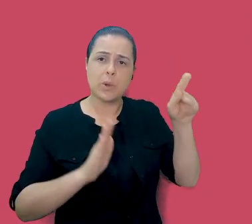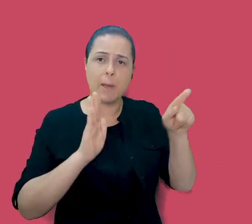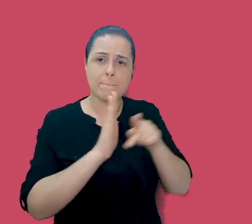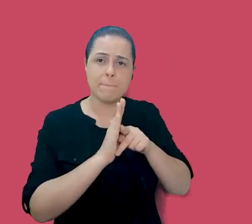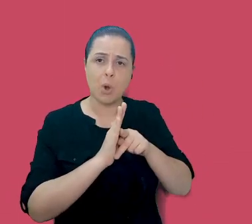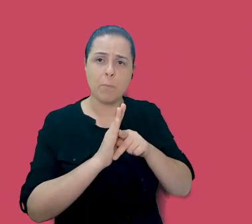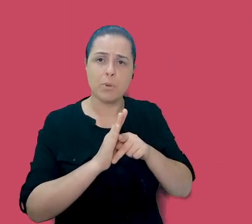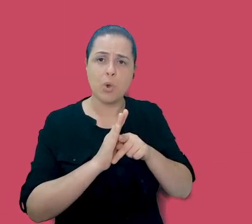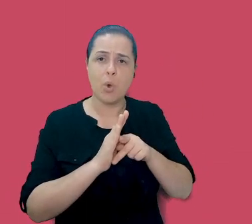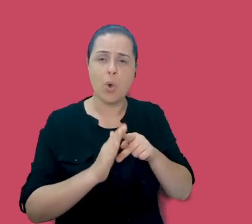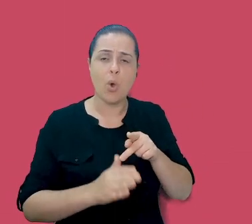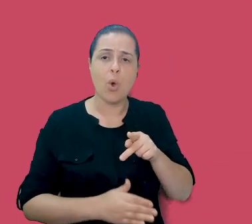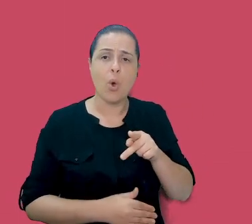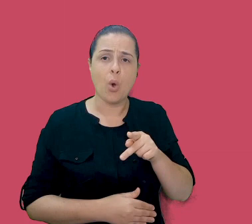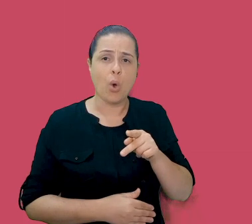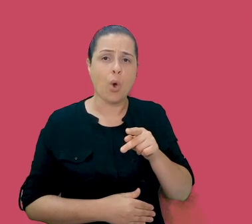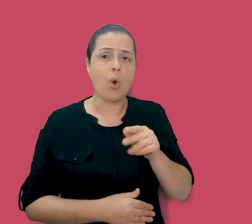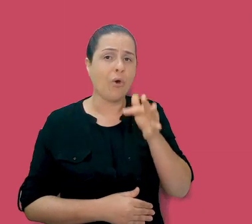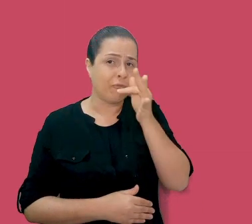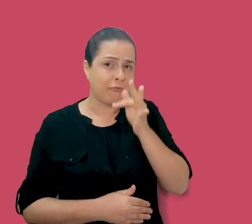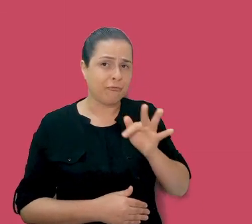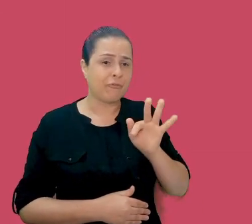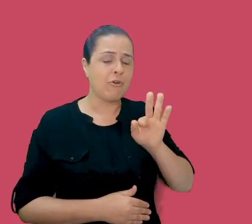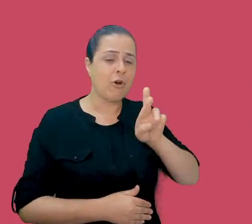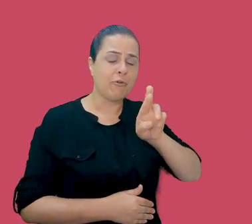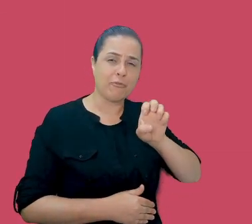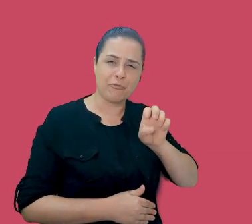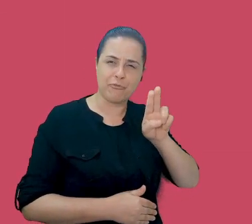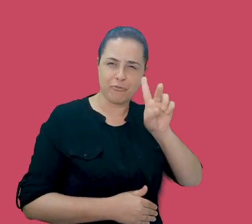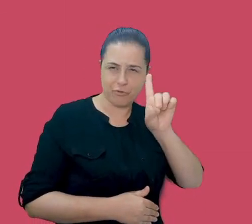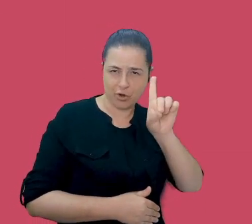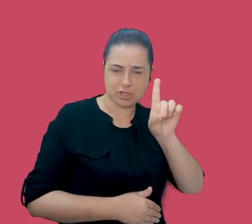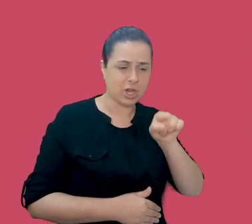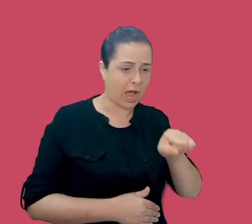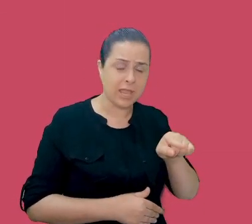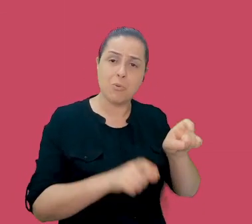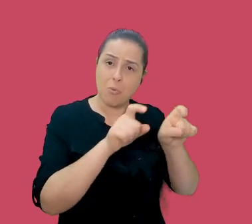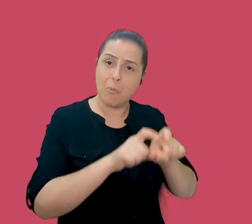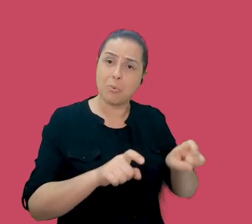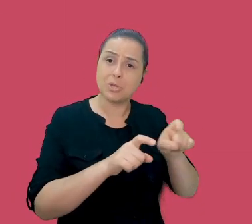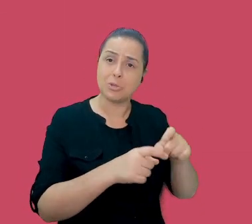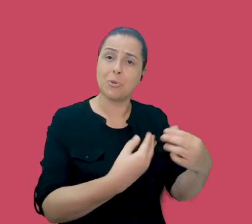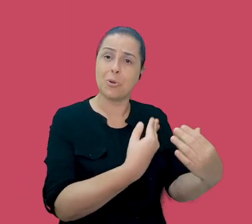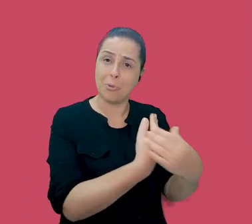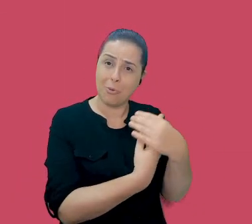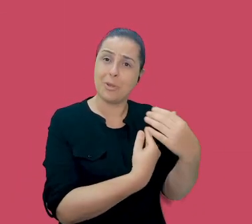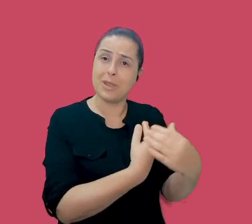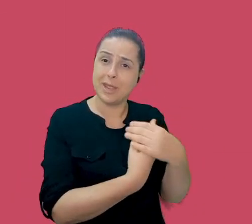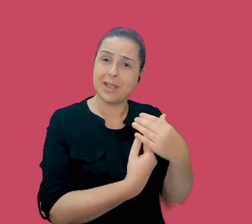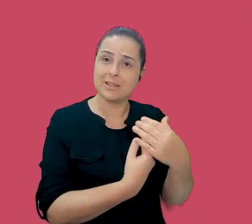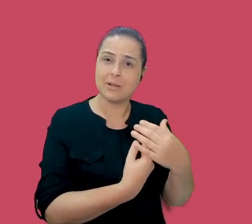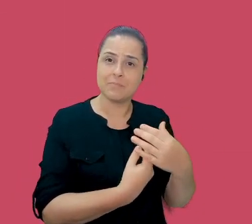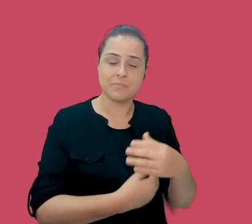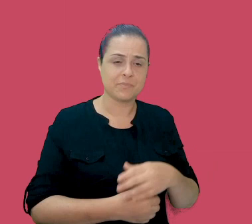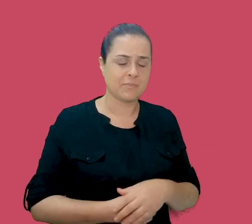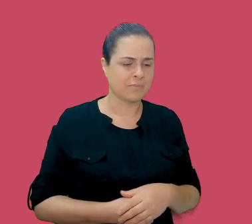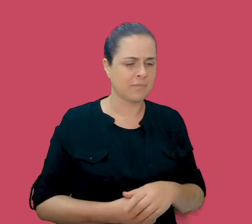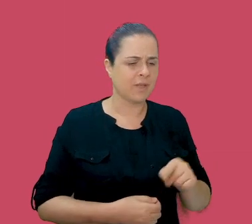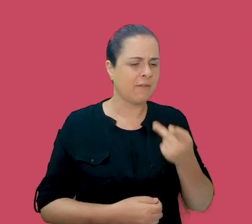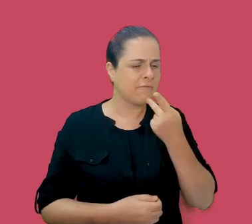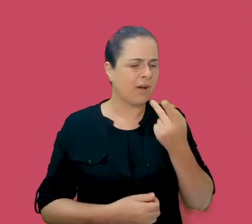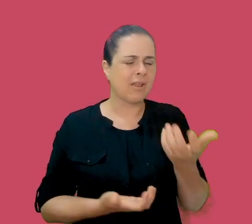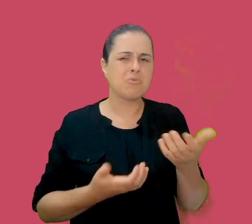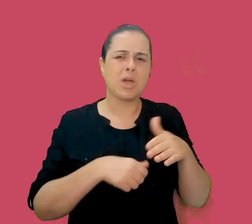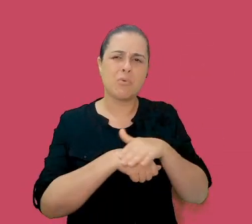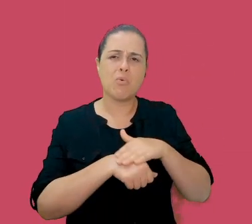lá com ele, vai embora a coisa, sabe? Então, assim, e aí ele, de vez em quando ele fala assim, hoje eu quero falar com o Lacan. Aí assim,